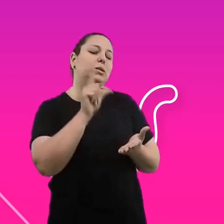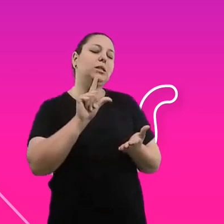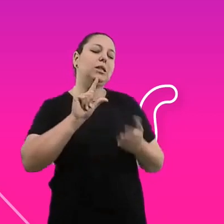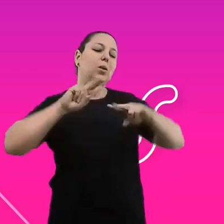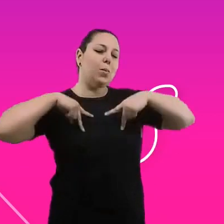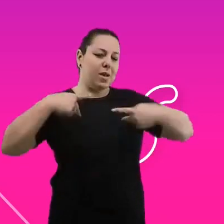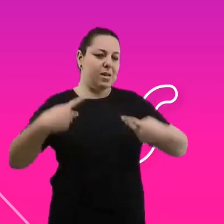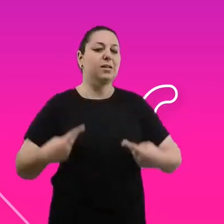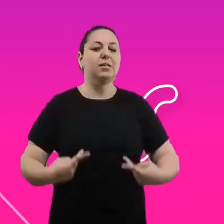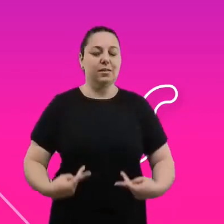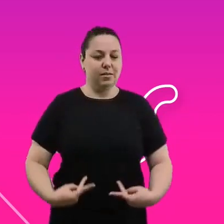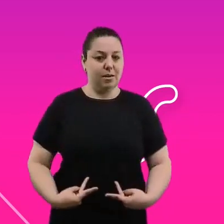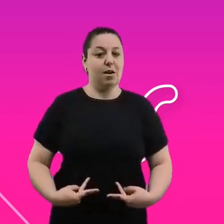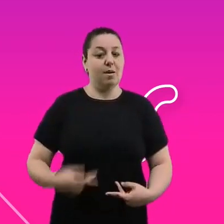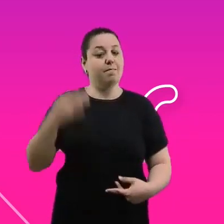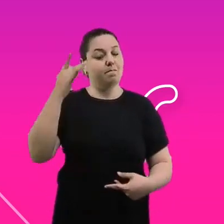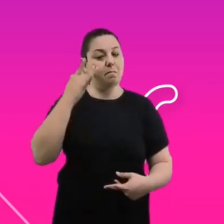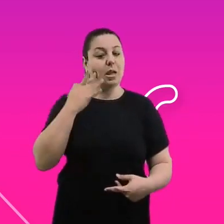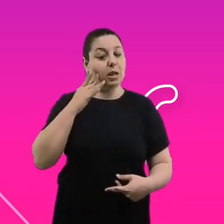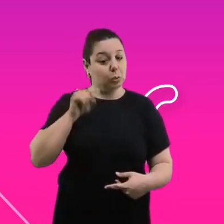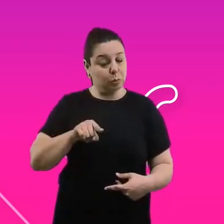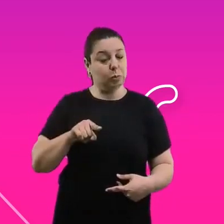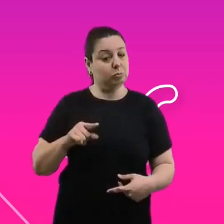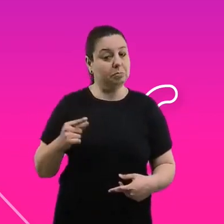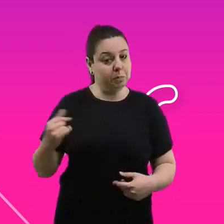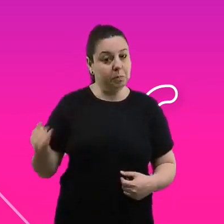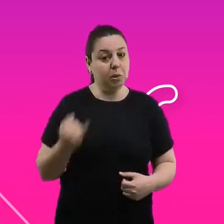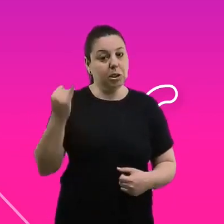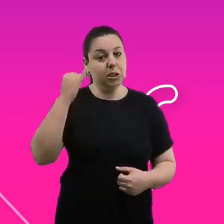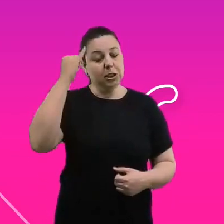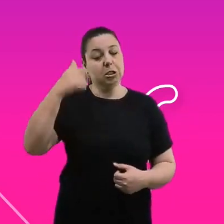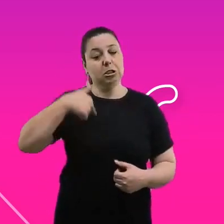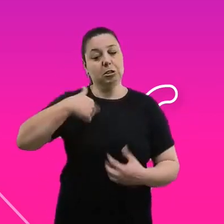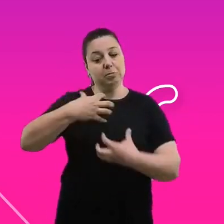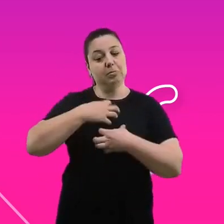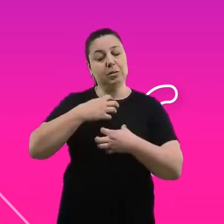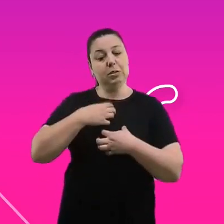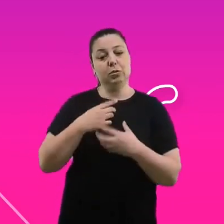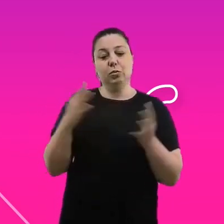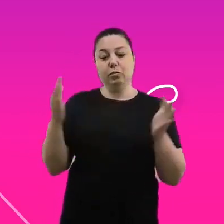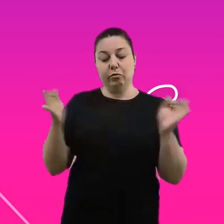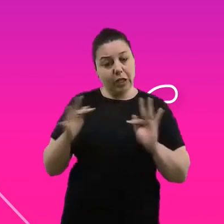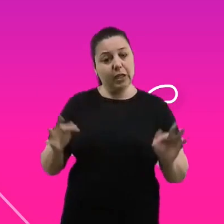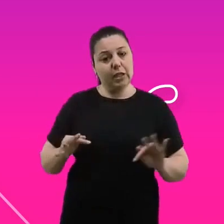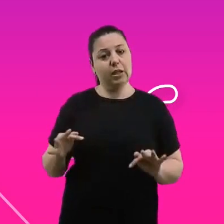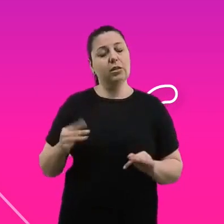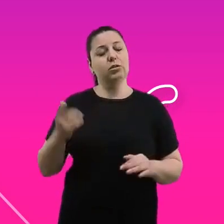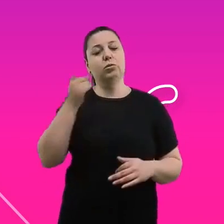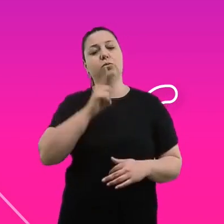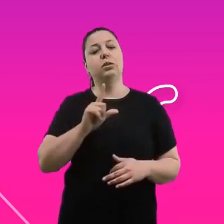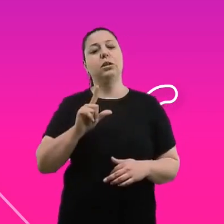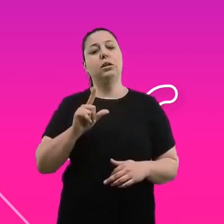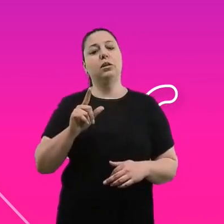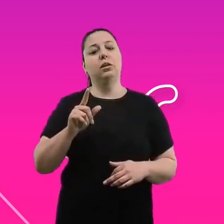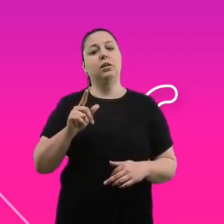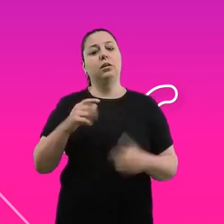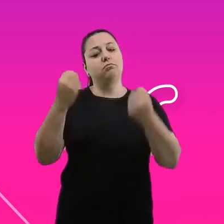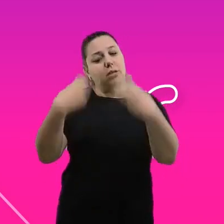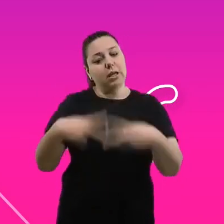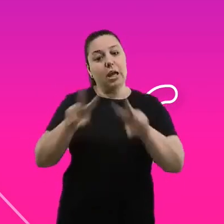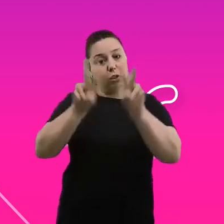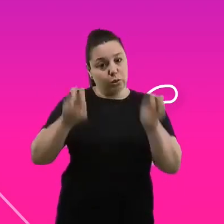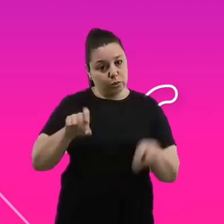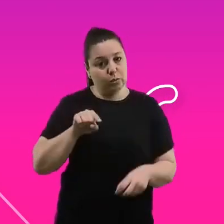muito presente. Eu fico muito feliz de ver isso. Não, acho que não à toa fui convidado para mediar esse painel também. Ontem a gente